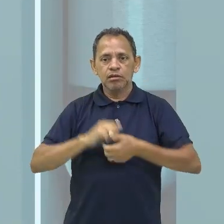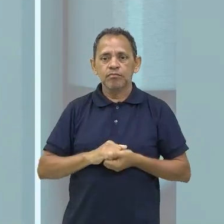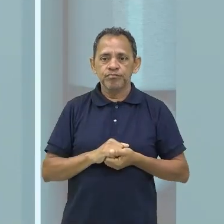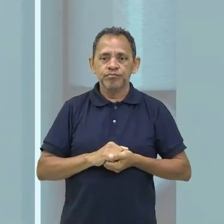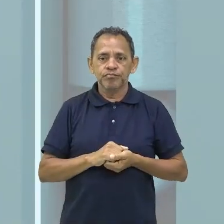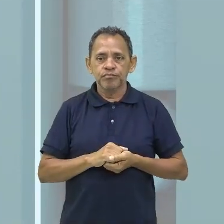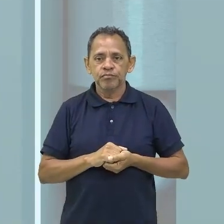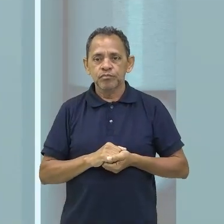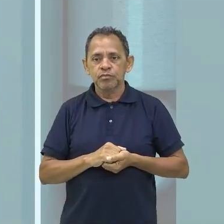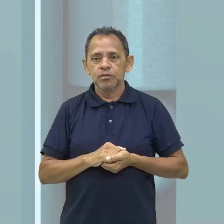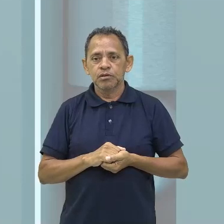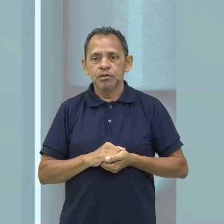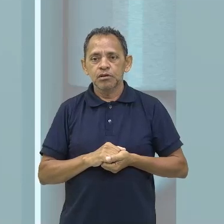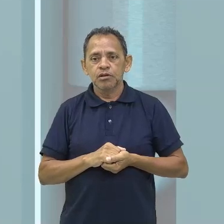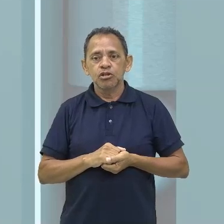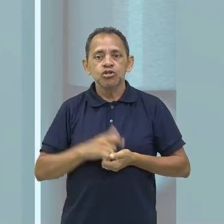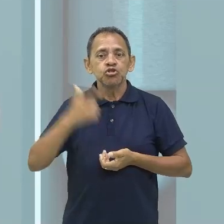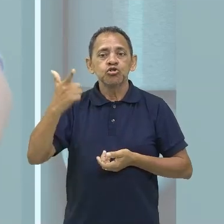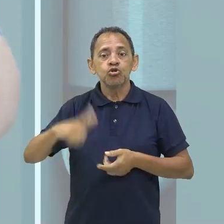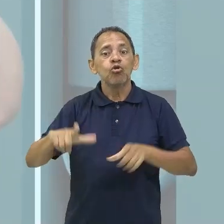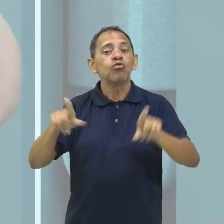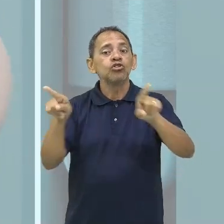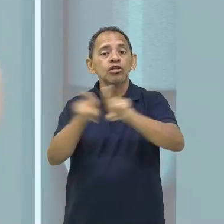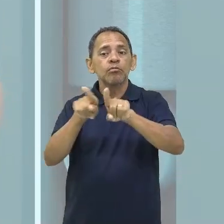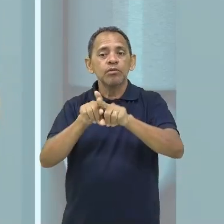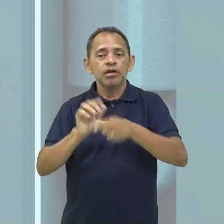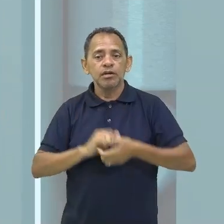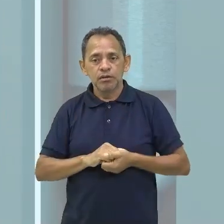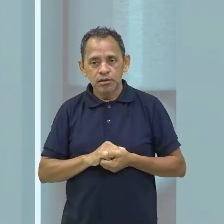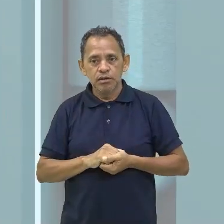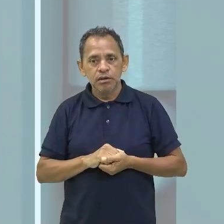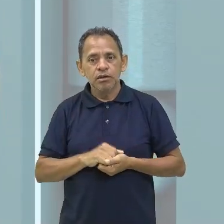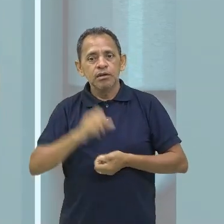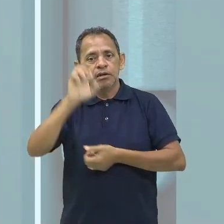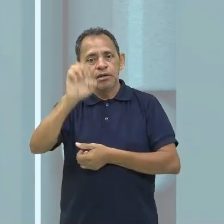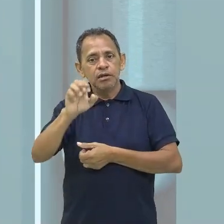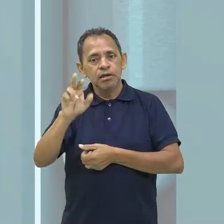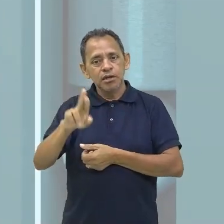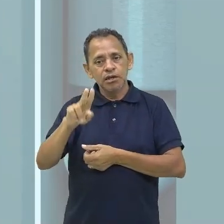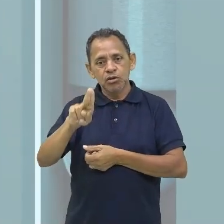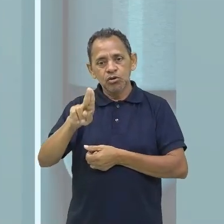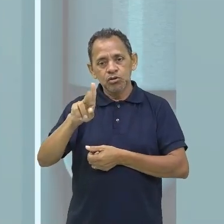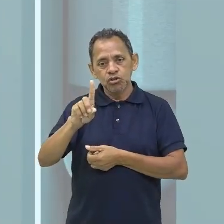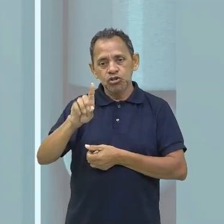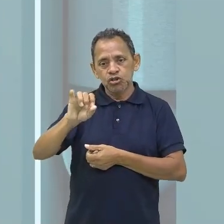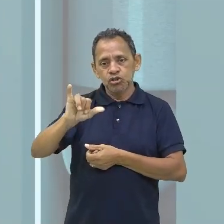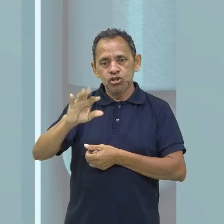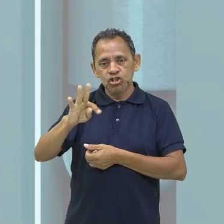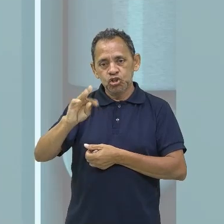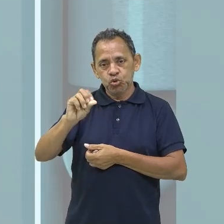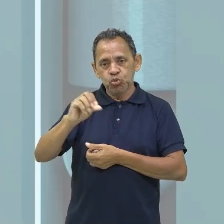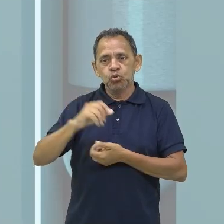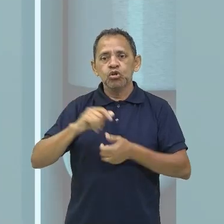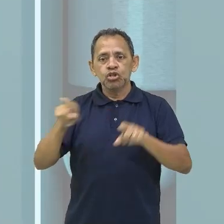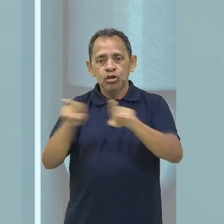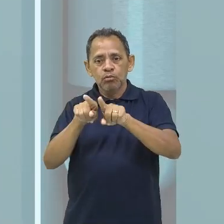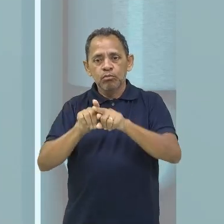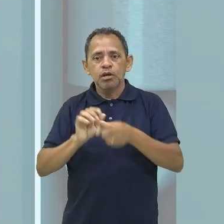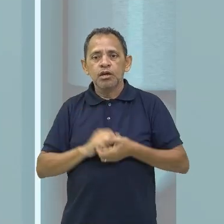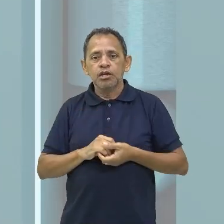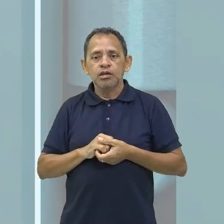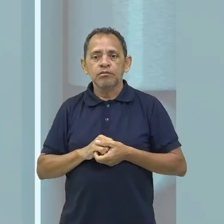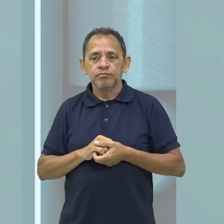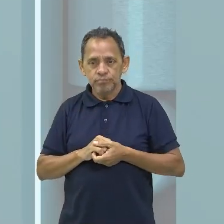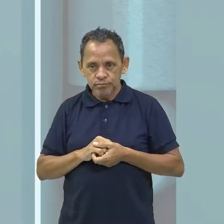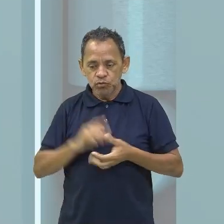mesma situação, da ideia da economia, da concisão, não é? E nesse caso aí, talvez